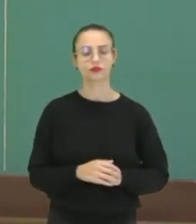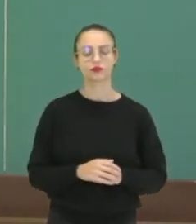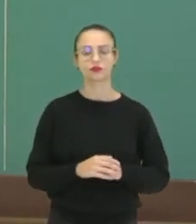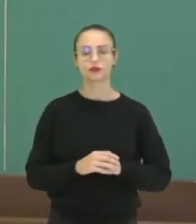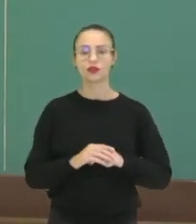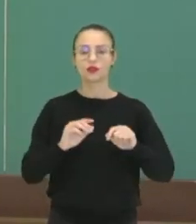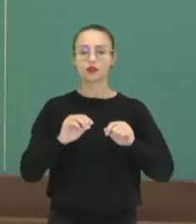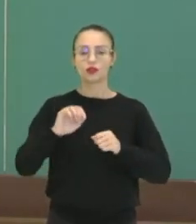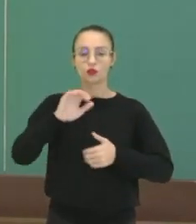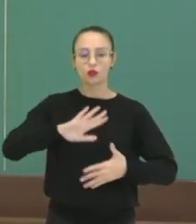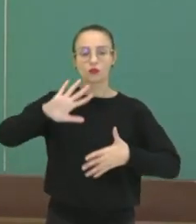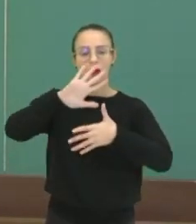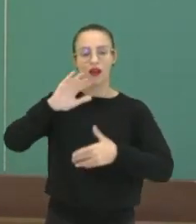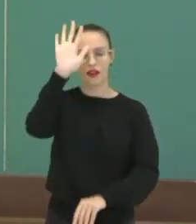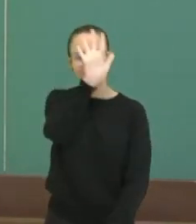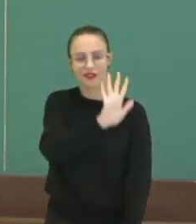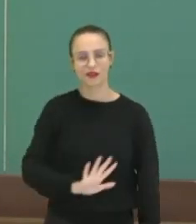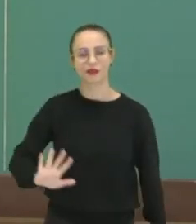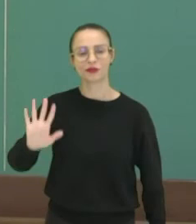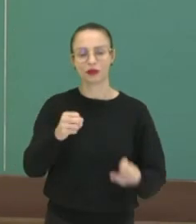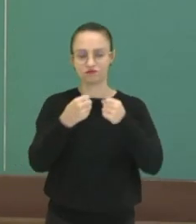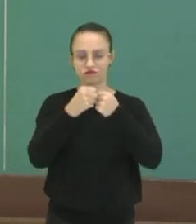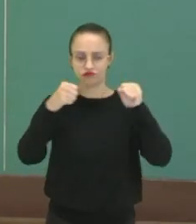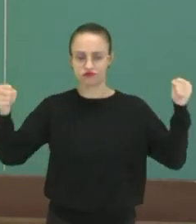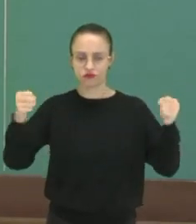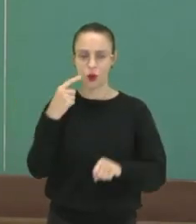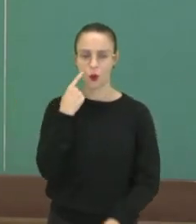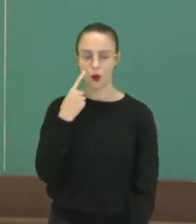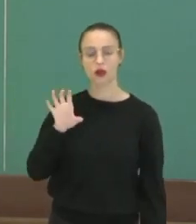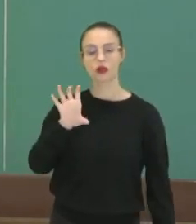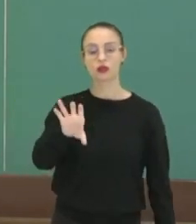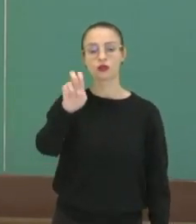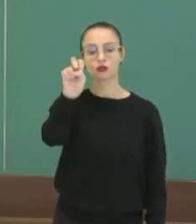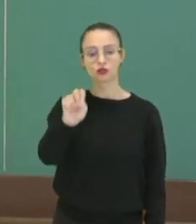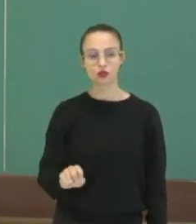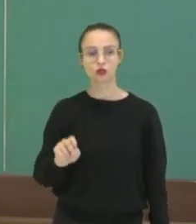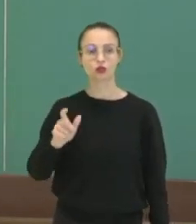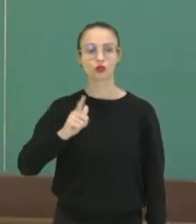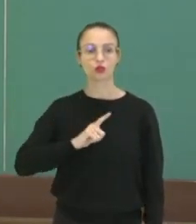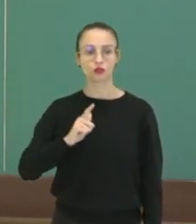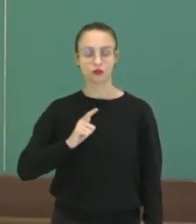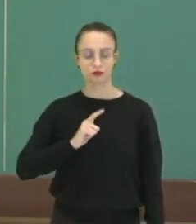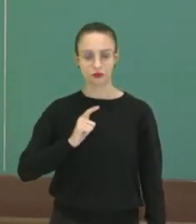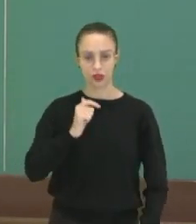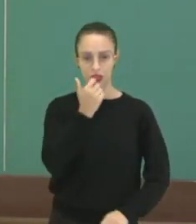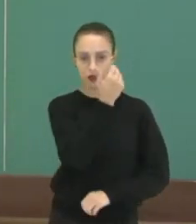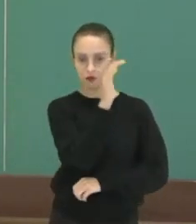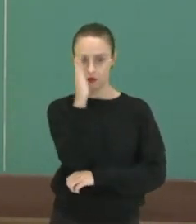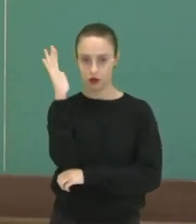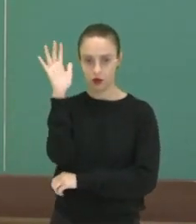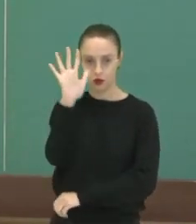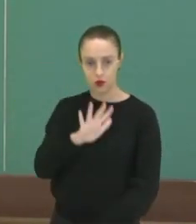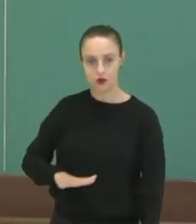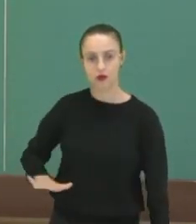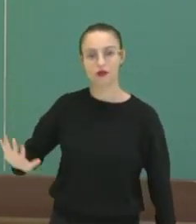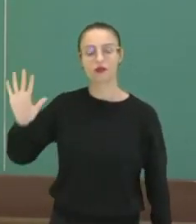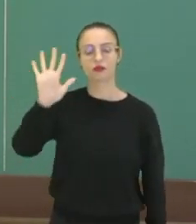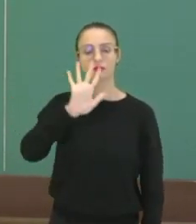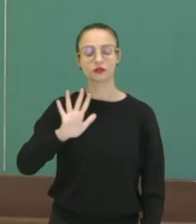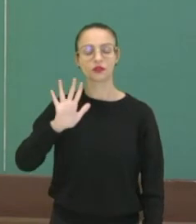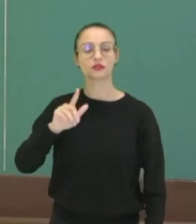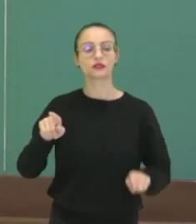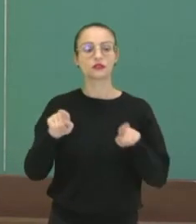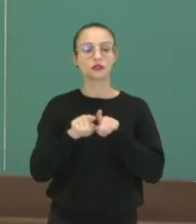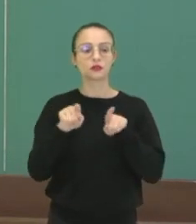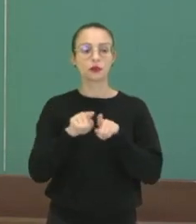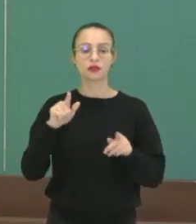Se eu pegar a região sul, o que eu vou ter ali? Parte de floresta atlântica, né? Dentro da floresta atlântica,